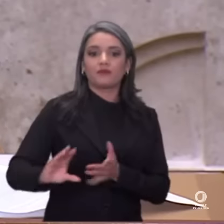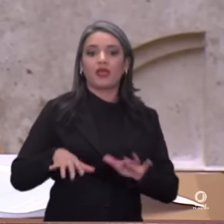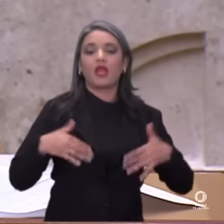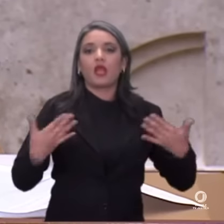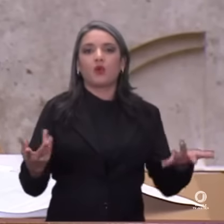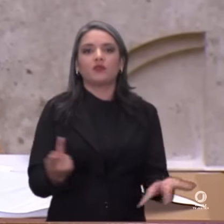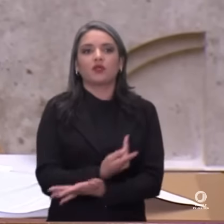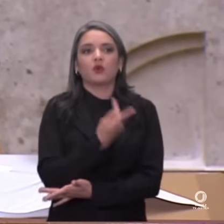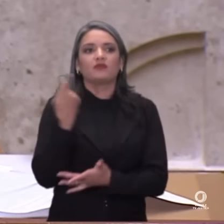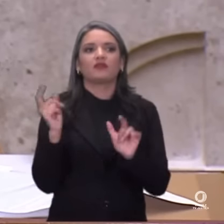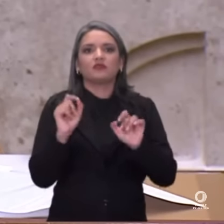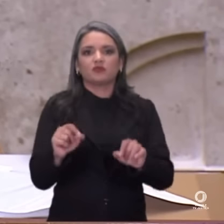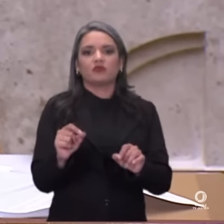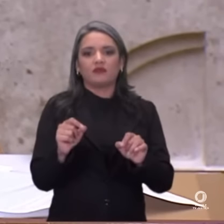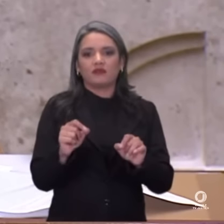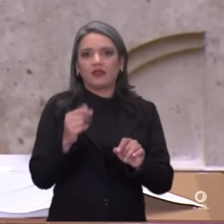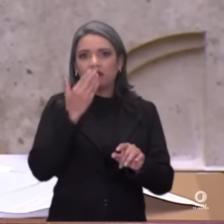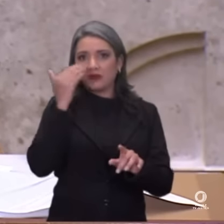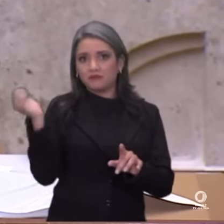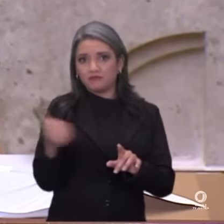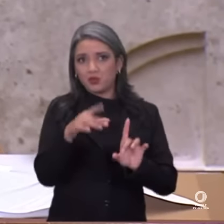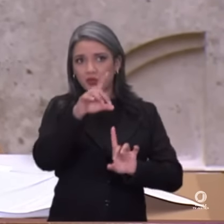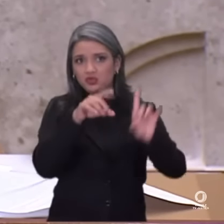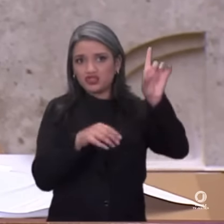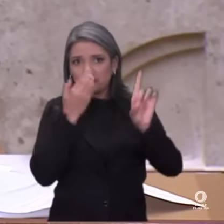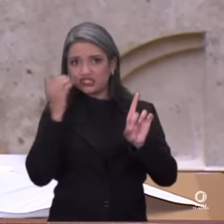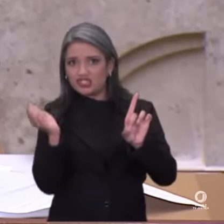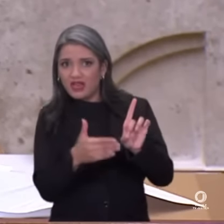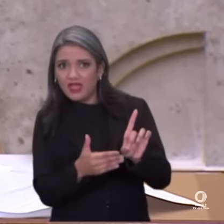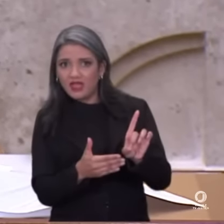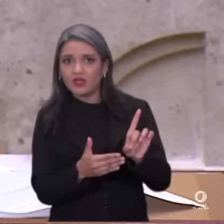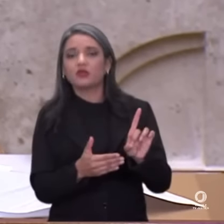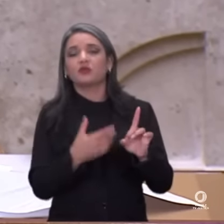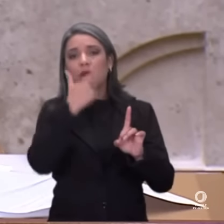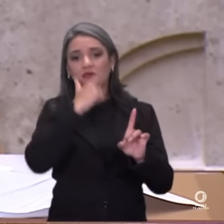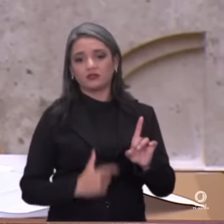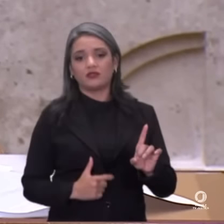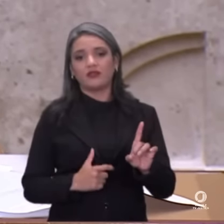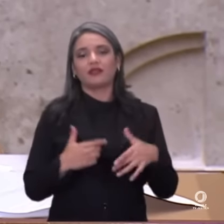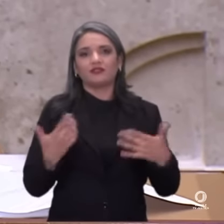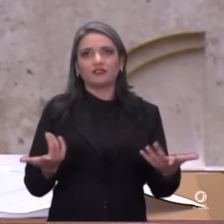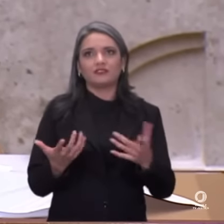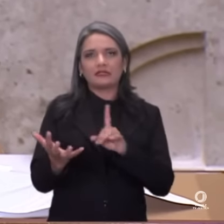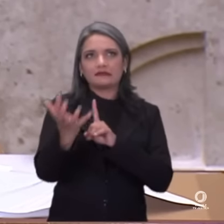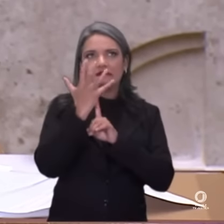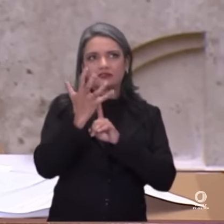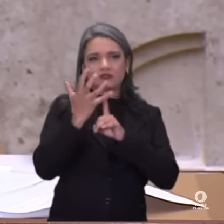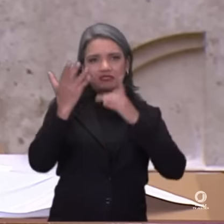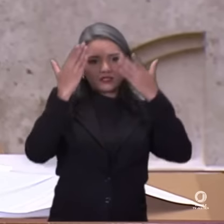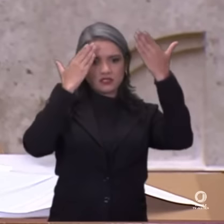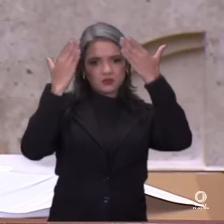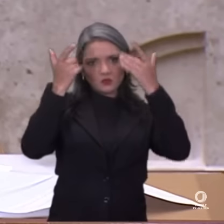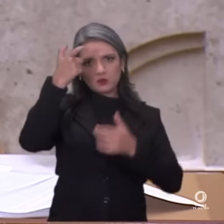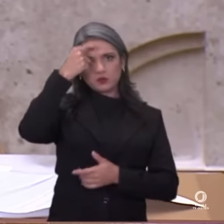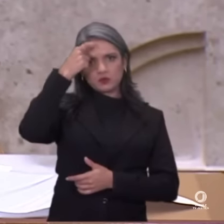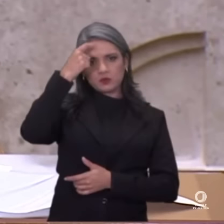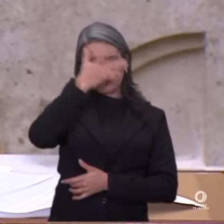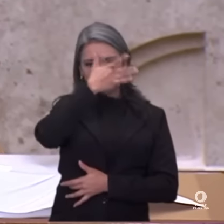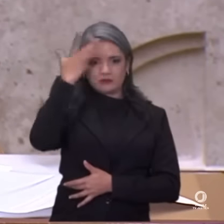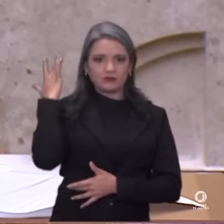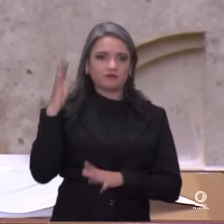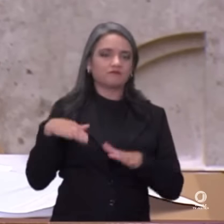da personalidade, que repercute sobremaneira no psiquismo do lesado e não se